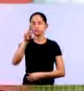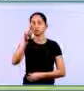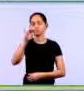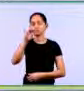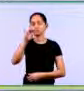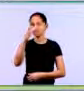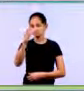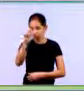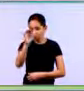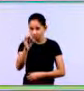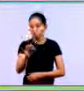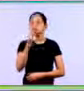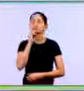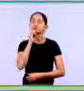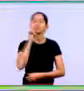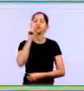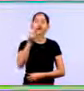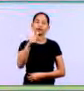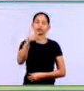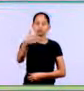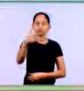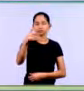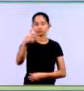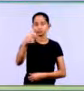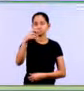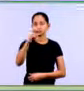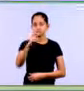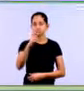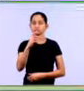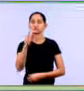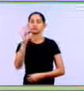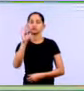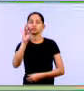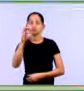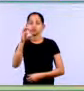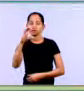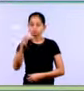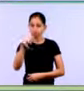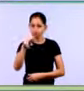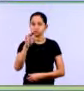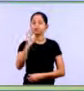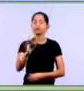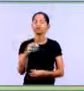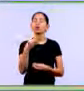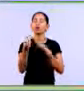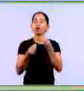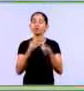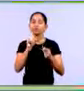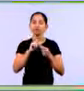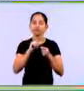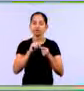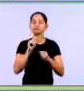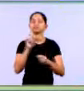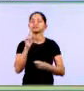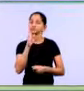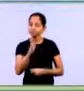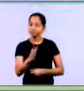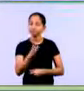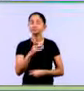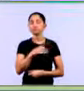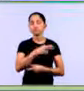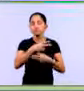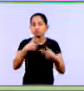a previsão legal é o artigo 175 do CTN e ela impede a constituição do crédito. São